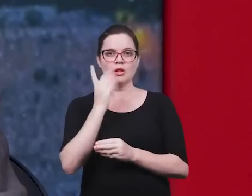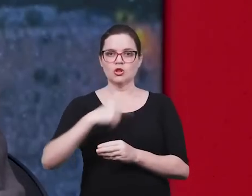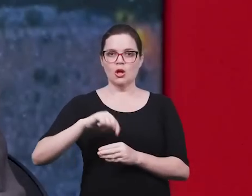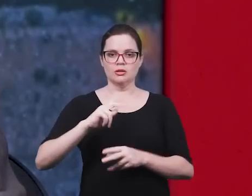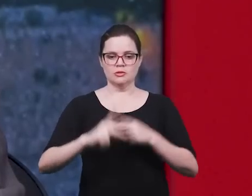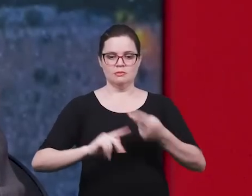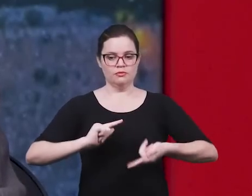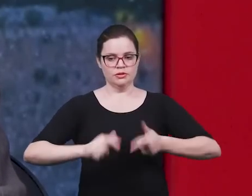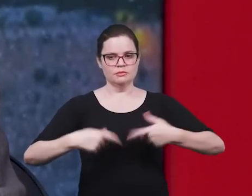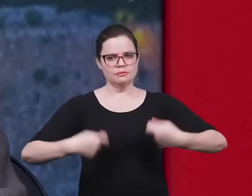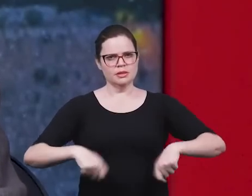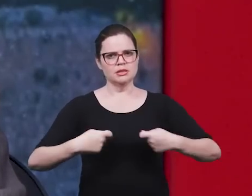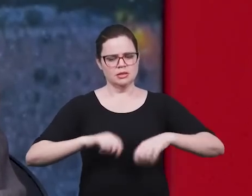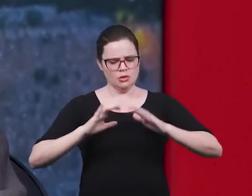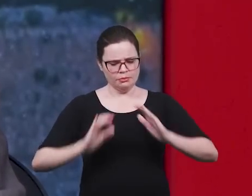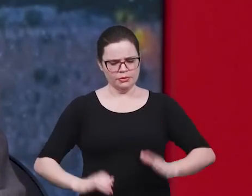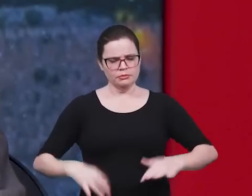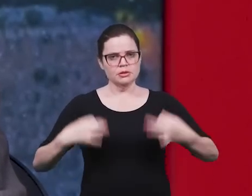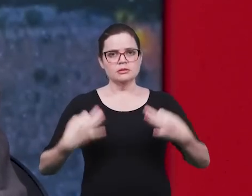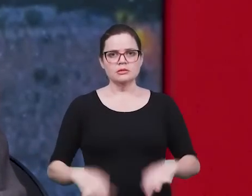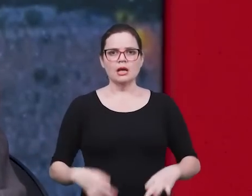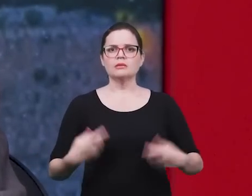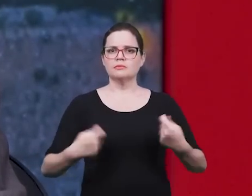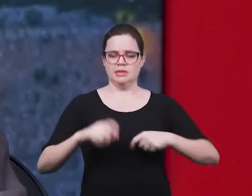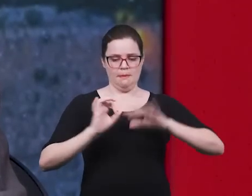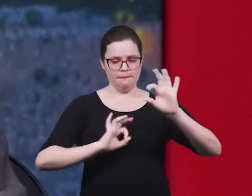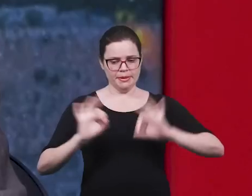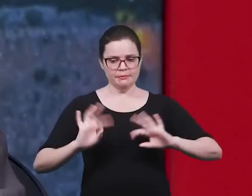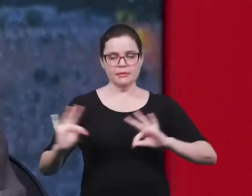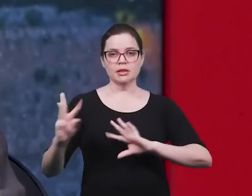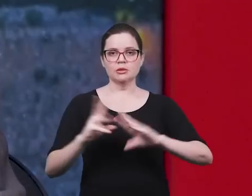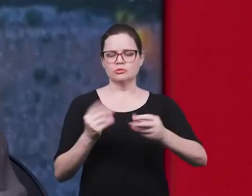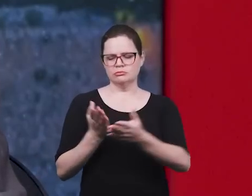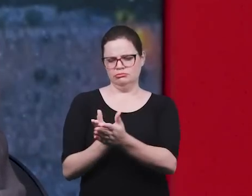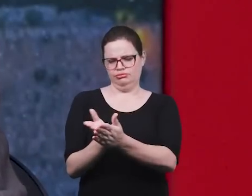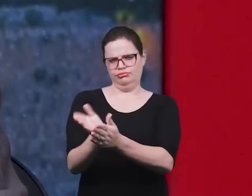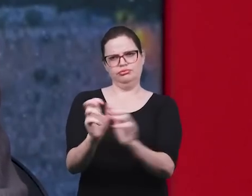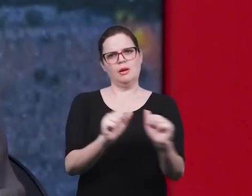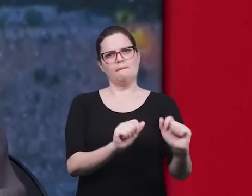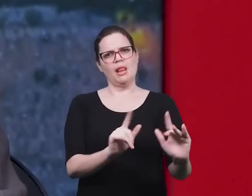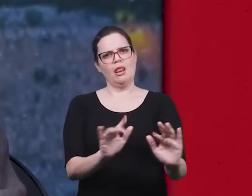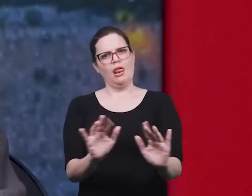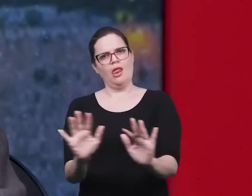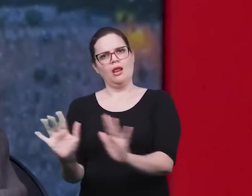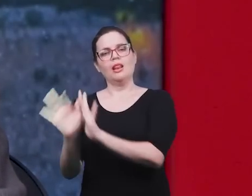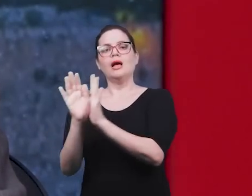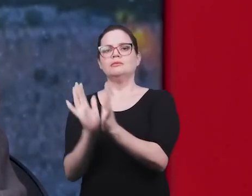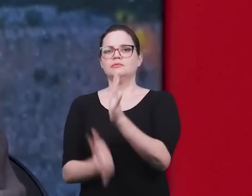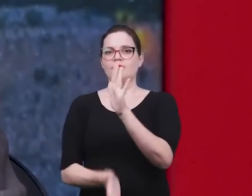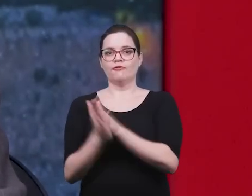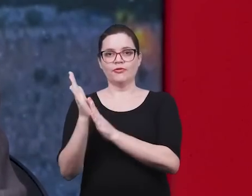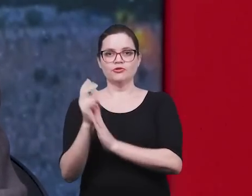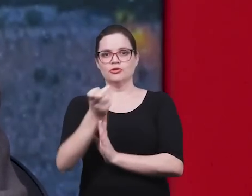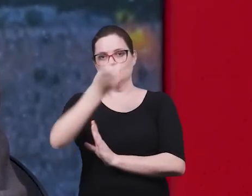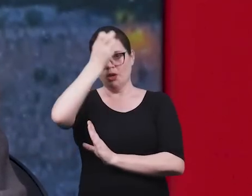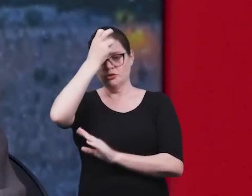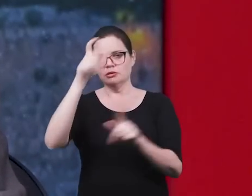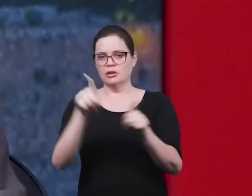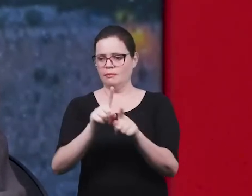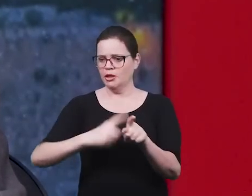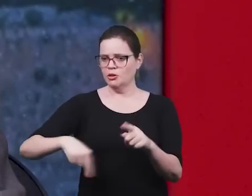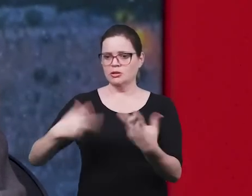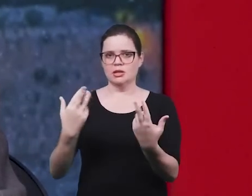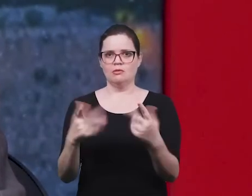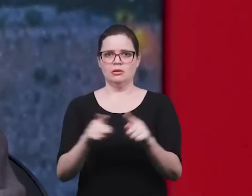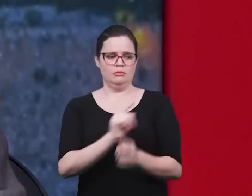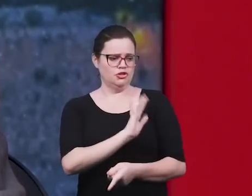se comportar, deveria se preparar para aquela jornada que iria iniciar, e é como a igreja inicia a